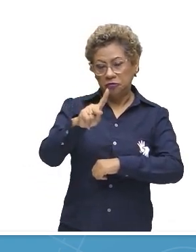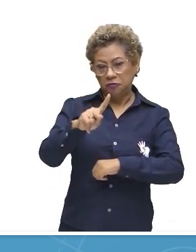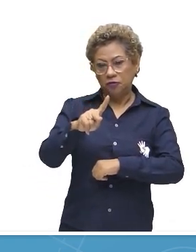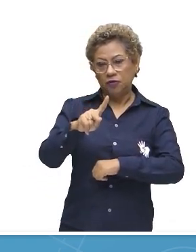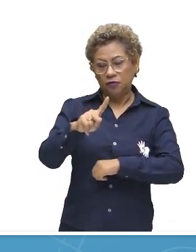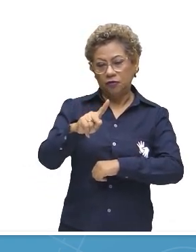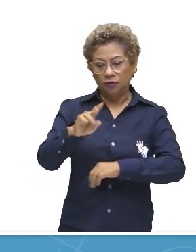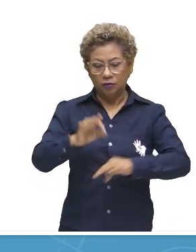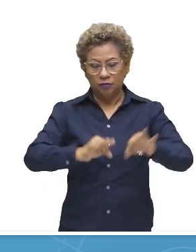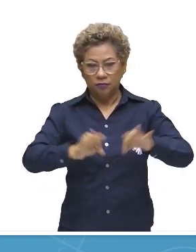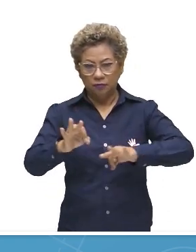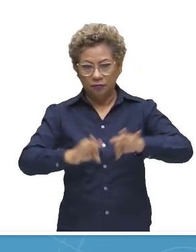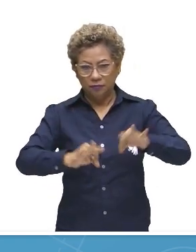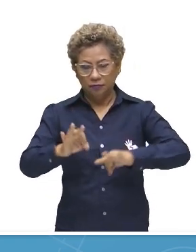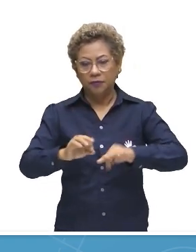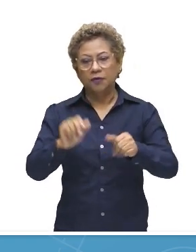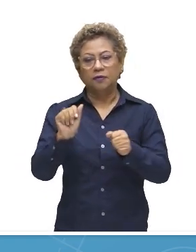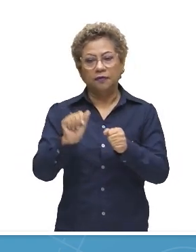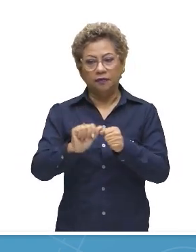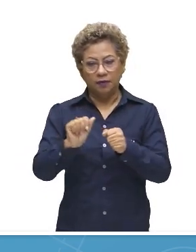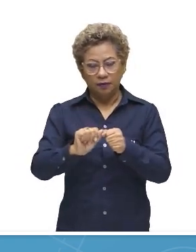ó. Você